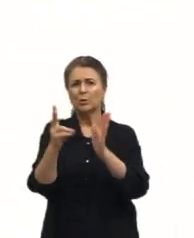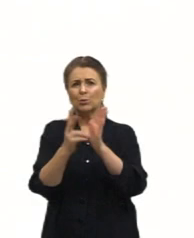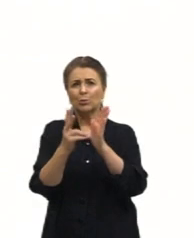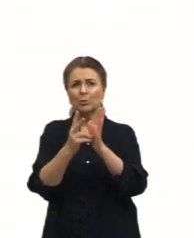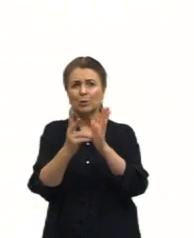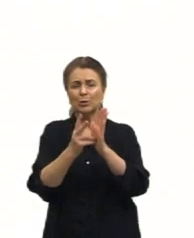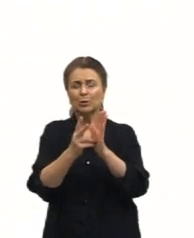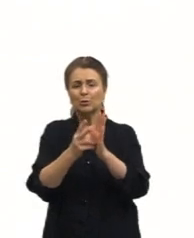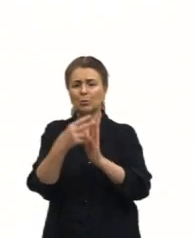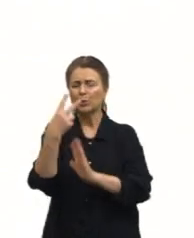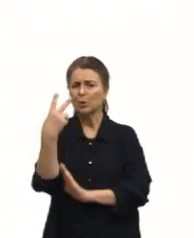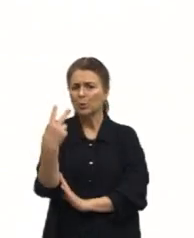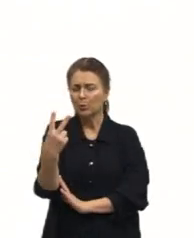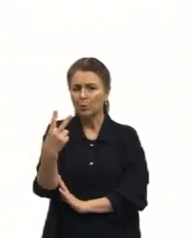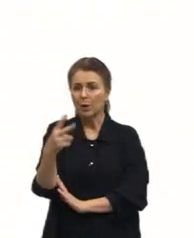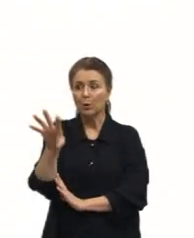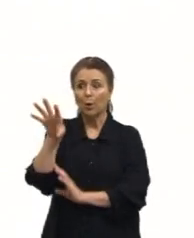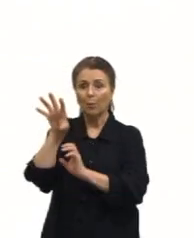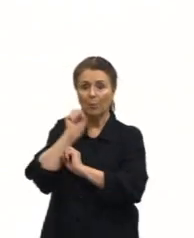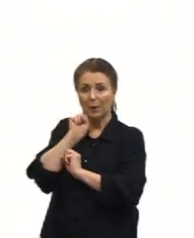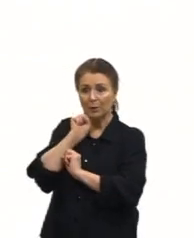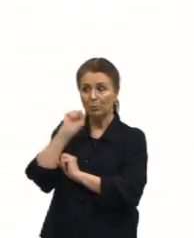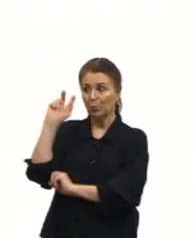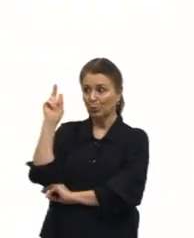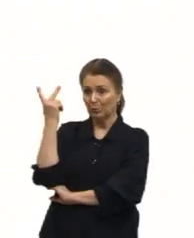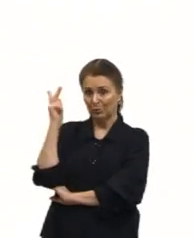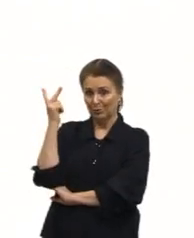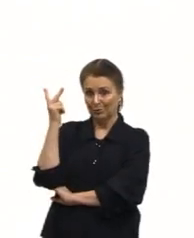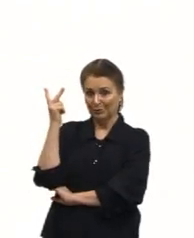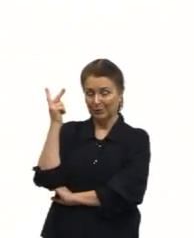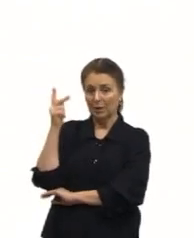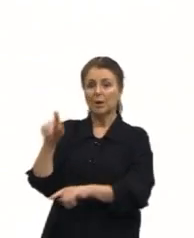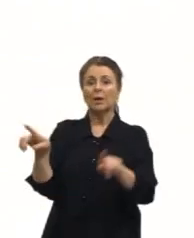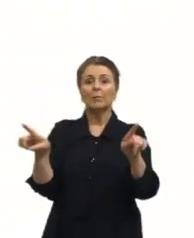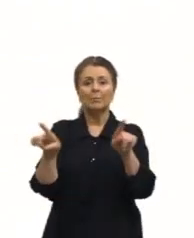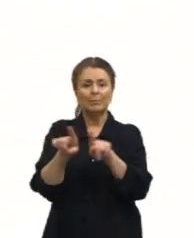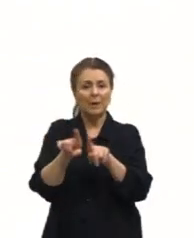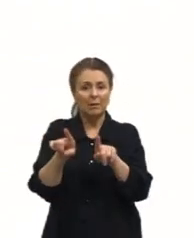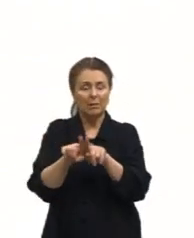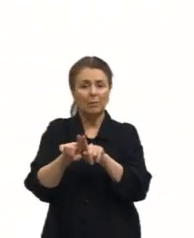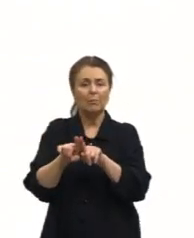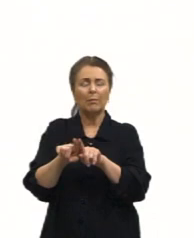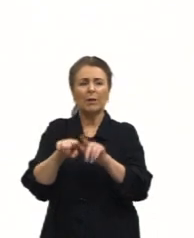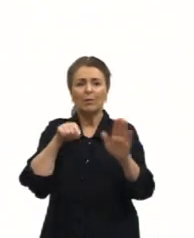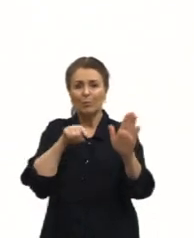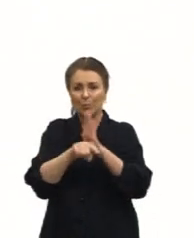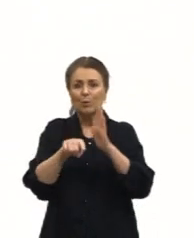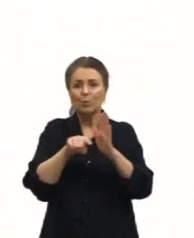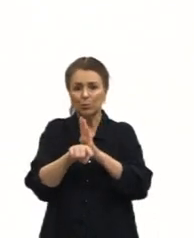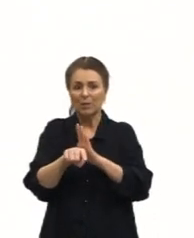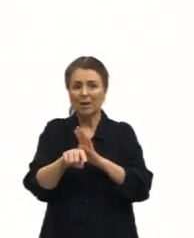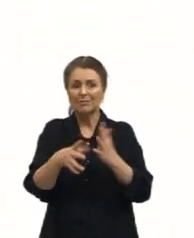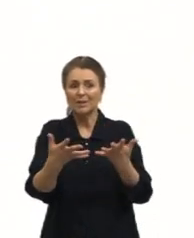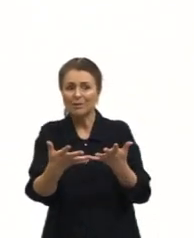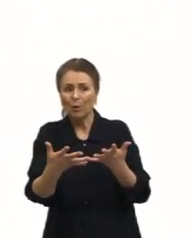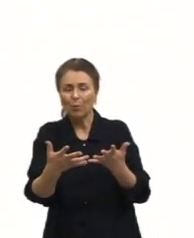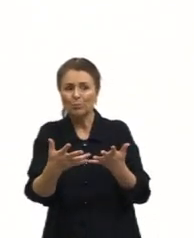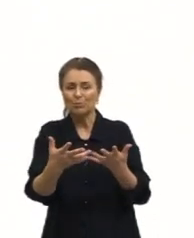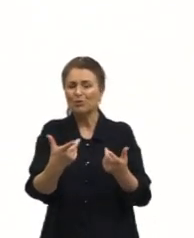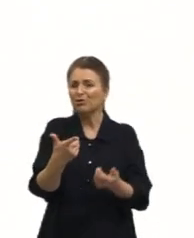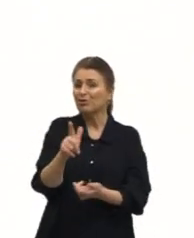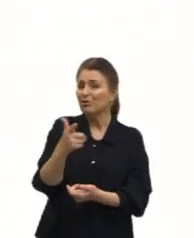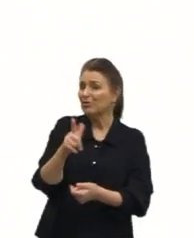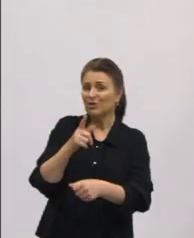sobre o patrimônio histórico mas também algumas questões perpassavam essa temporalidade e isso é muito